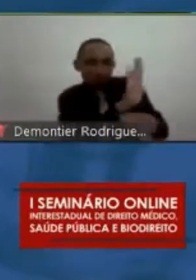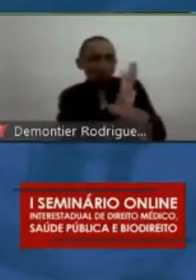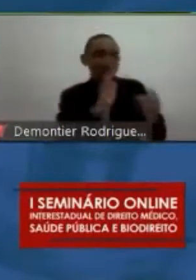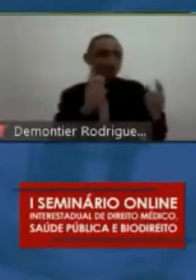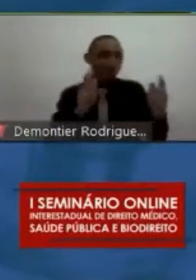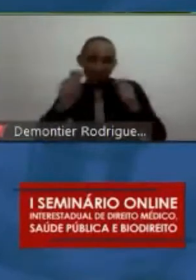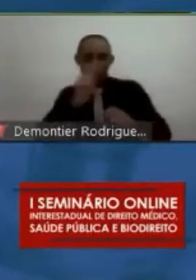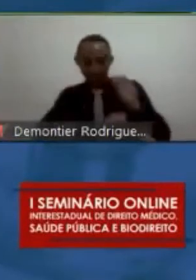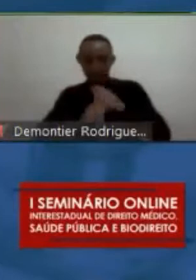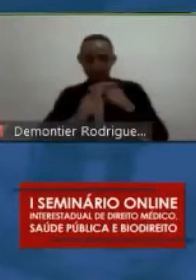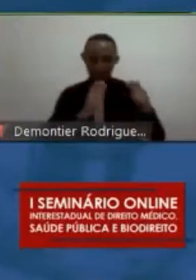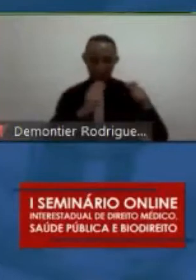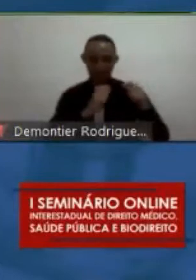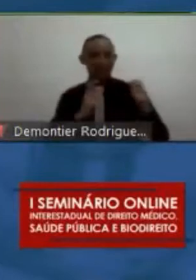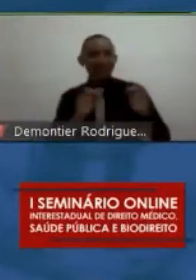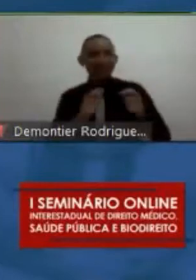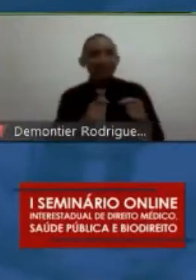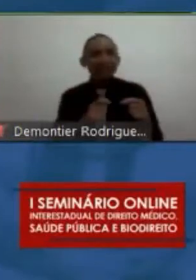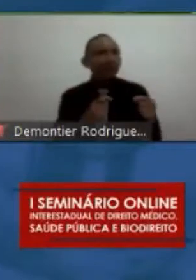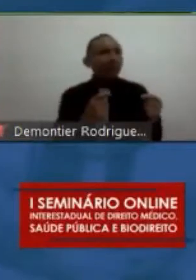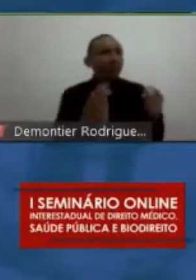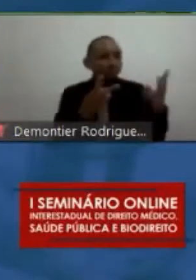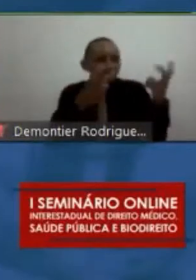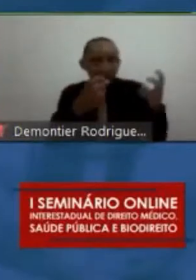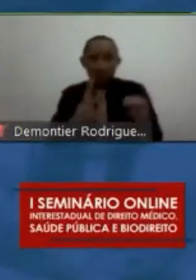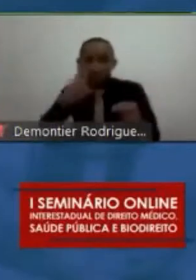econômica. Às vezes a percepção do gestor é